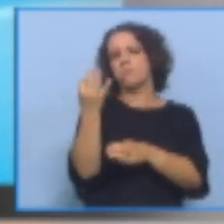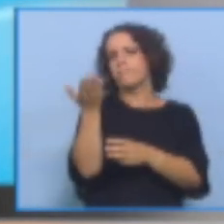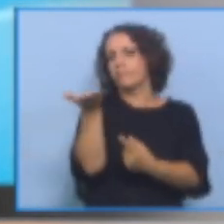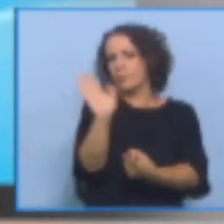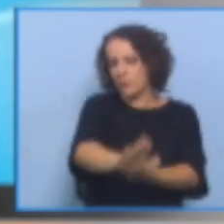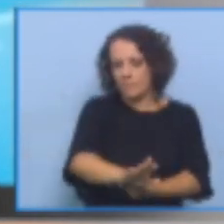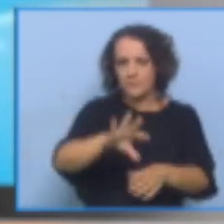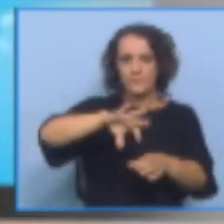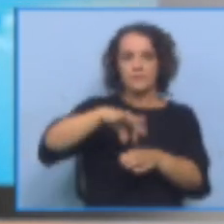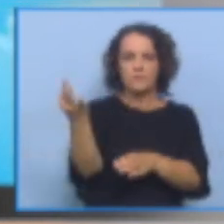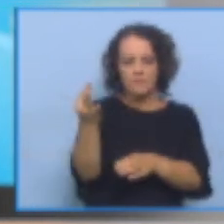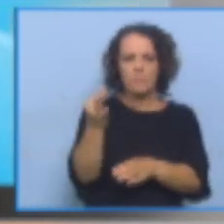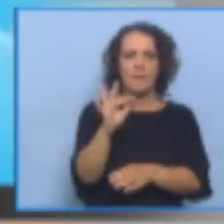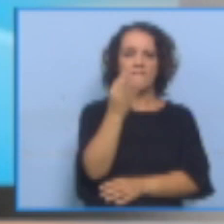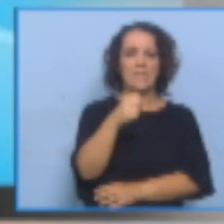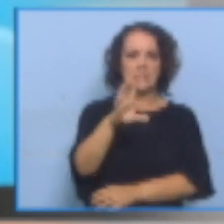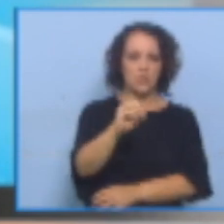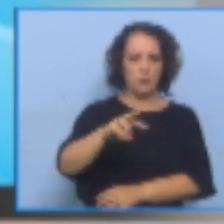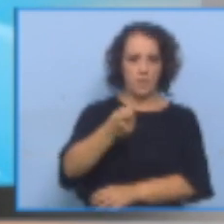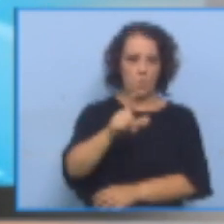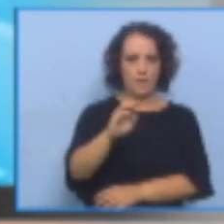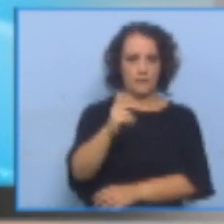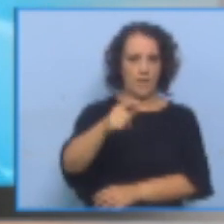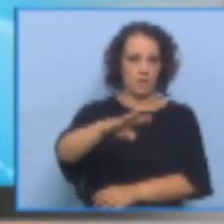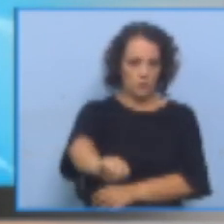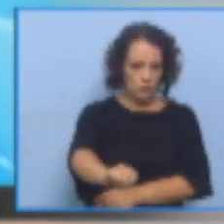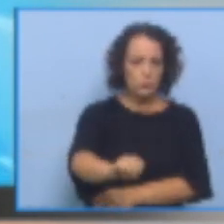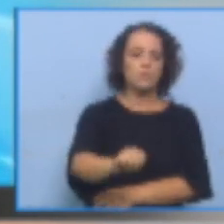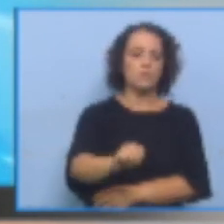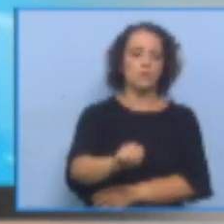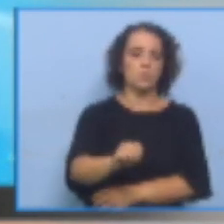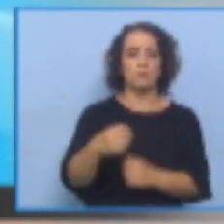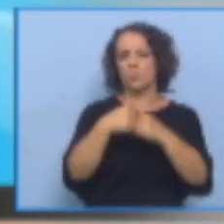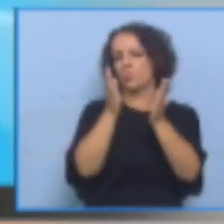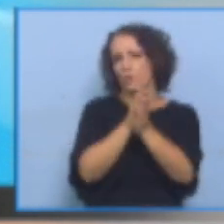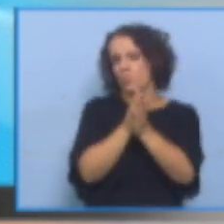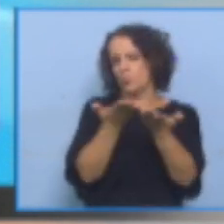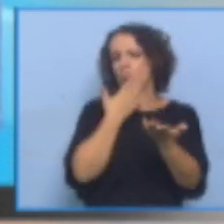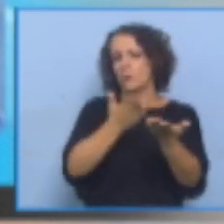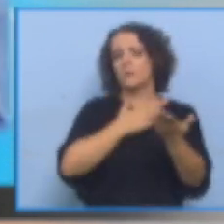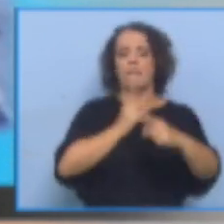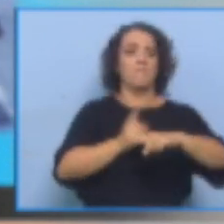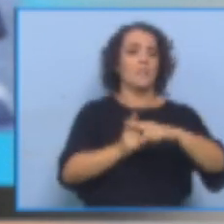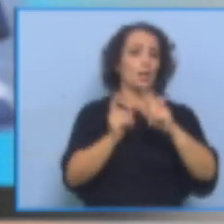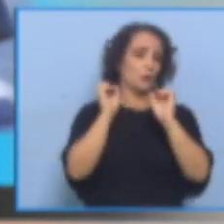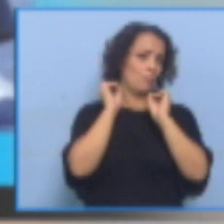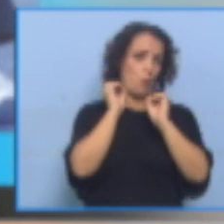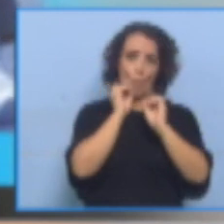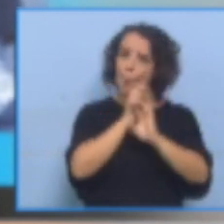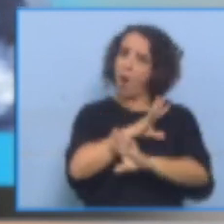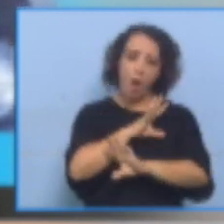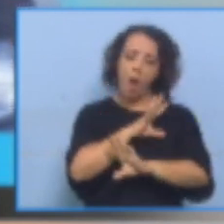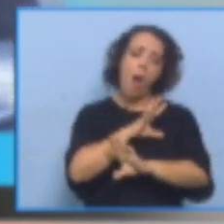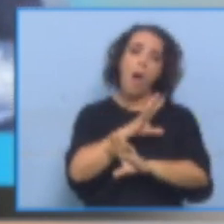por exemplo, da Fundação Francisco Manuel dos Santos, que não existiria, nem todos nós não beneficiaríamos daquilo que é o trabalho que